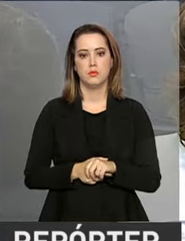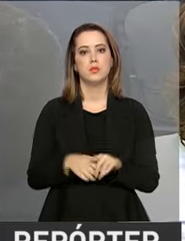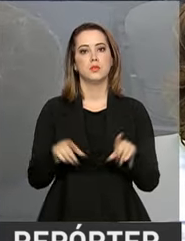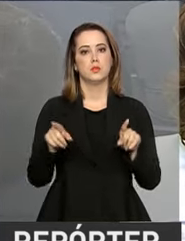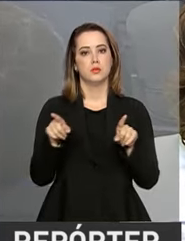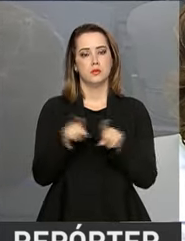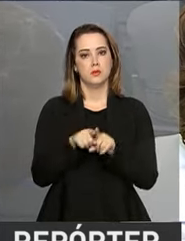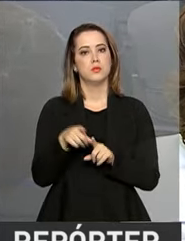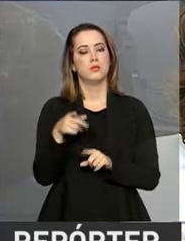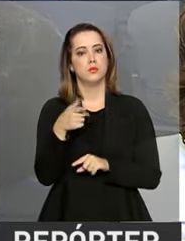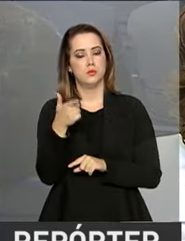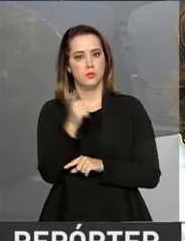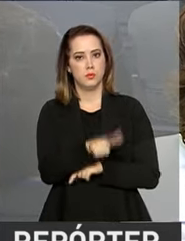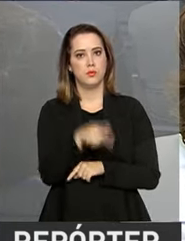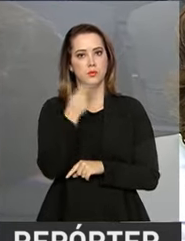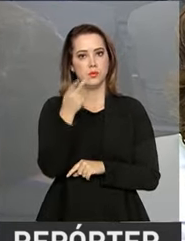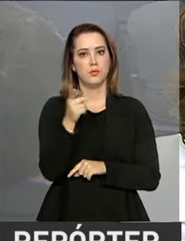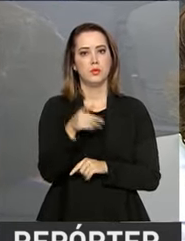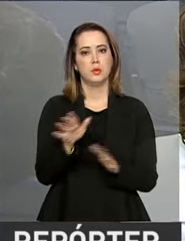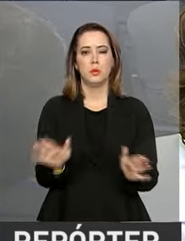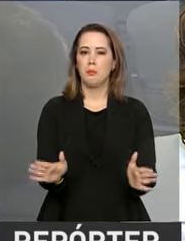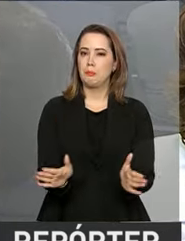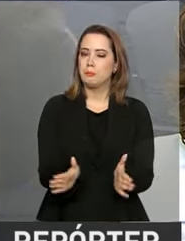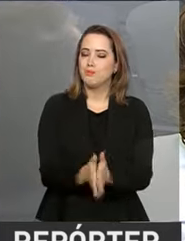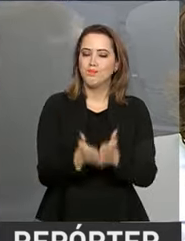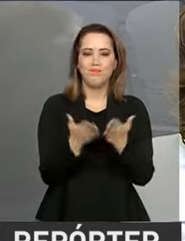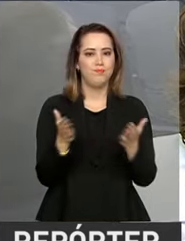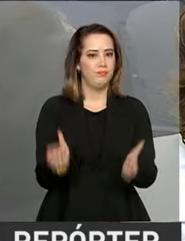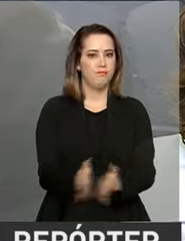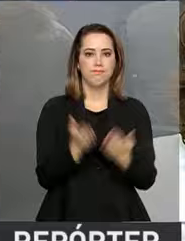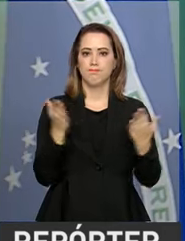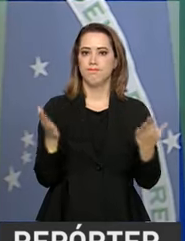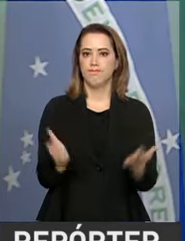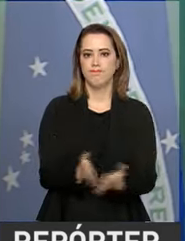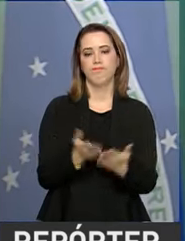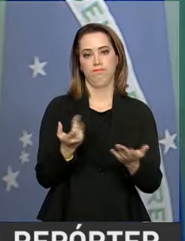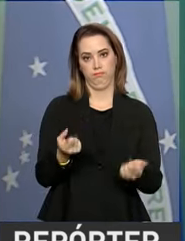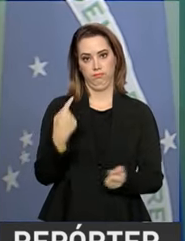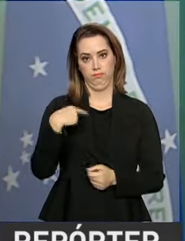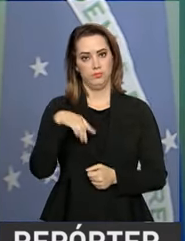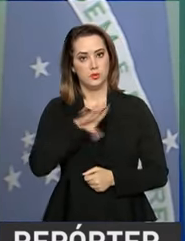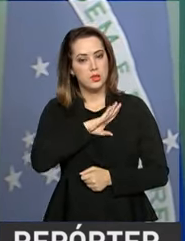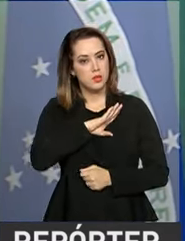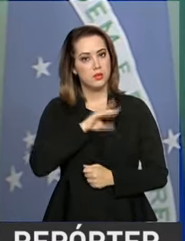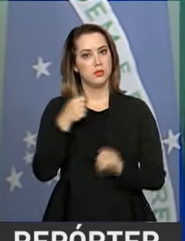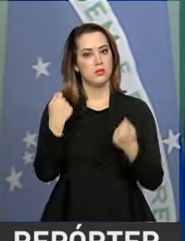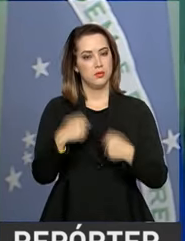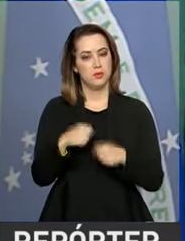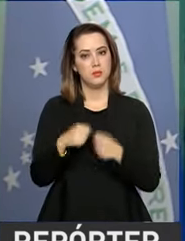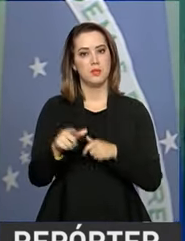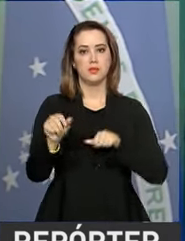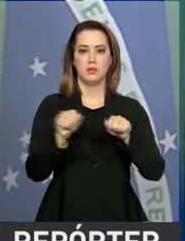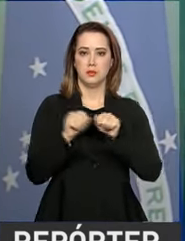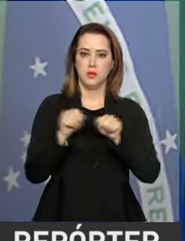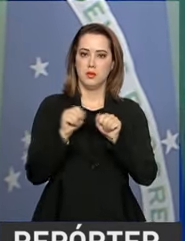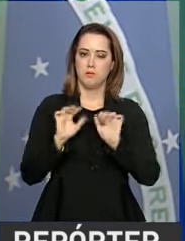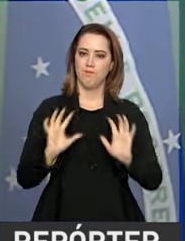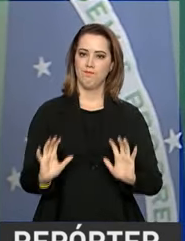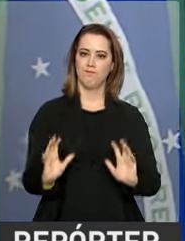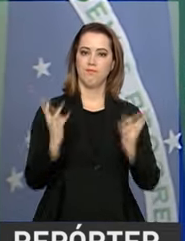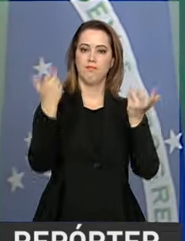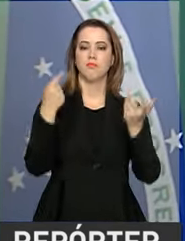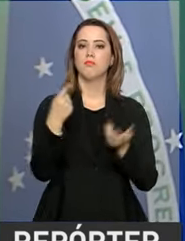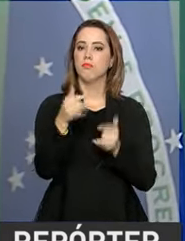repito as palavras do Osmar, da pobreza absoluta. Por isso que nós resolvemos fazer uma espécie de solenidade